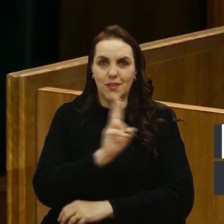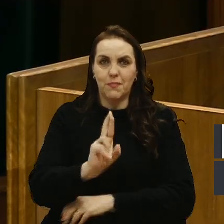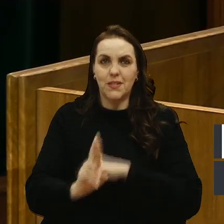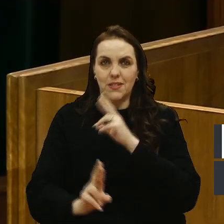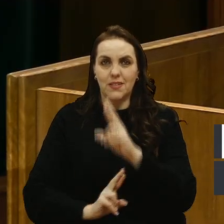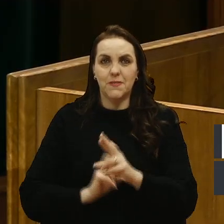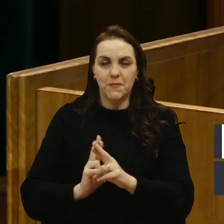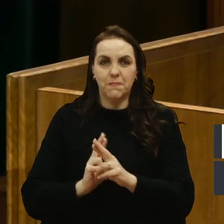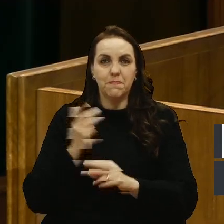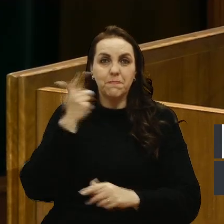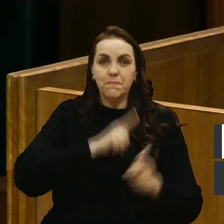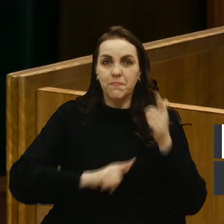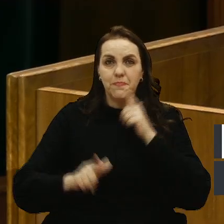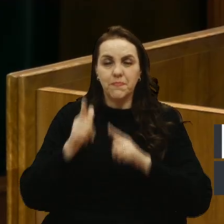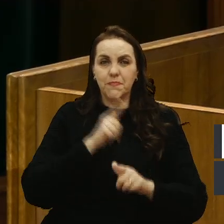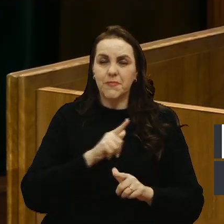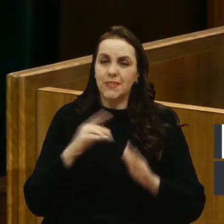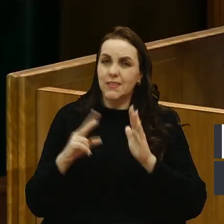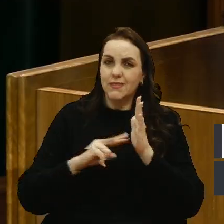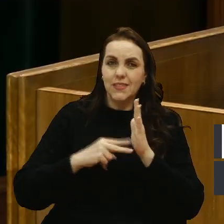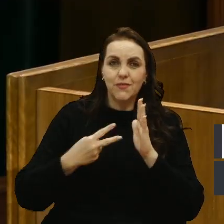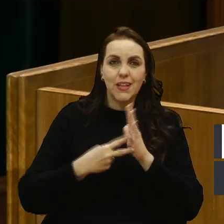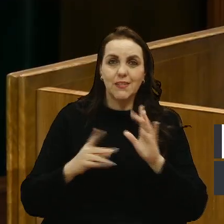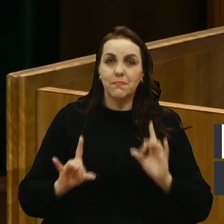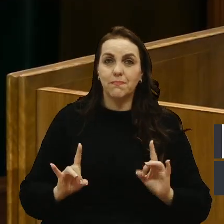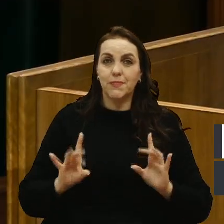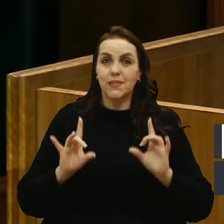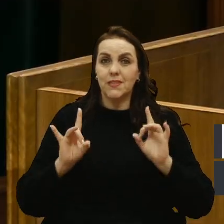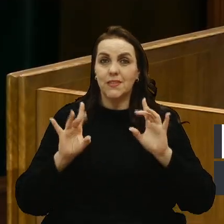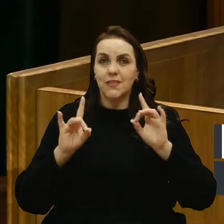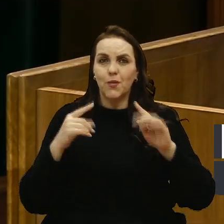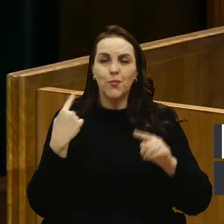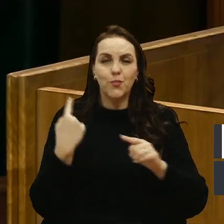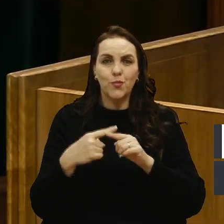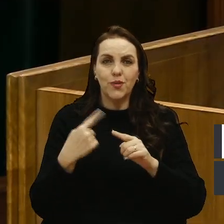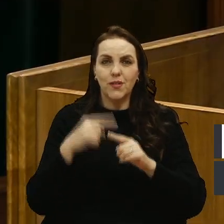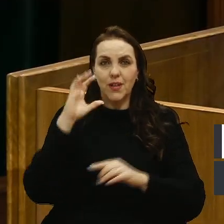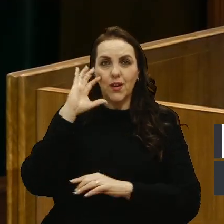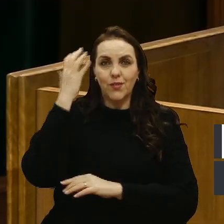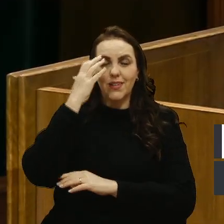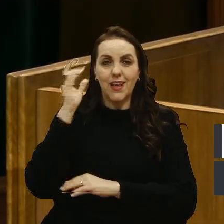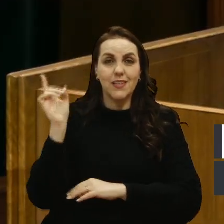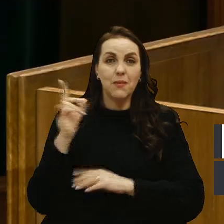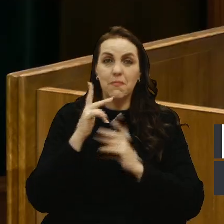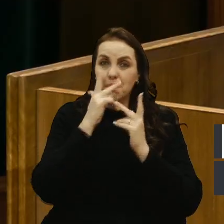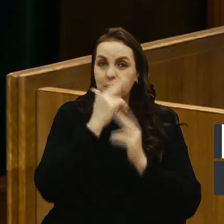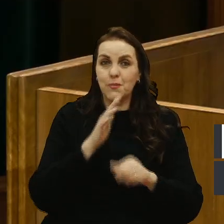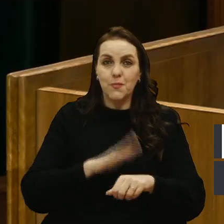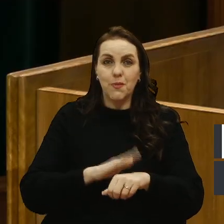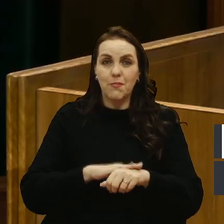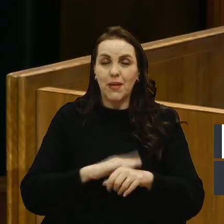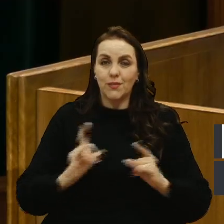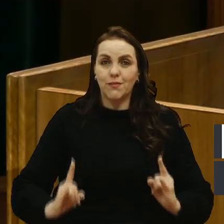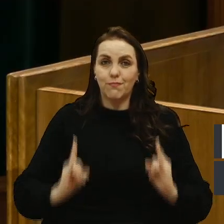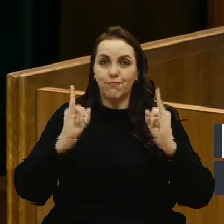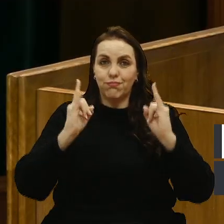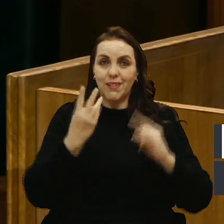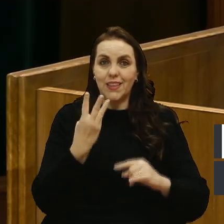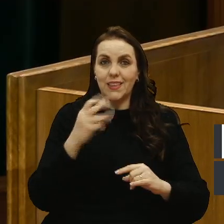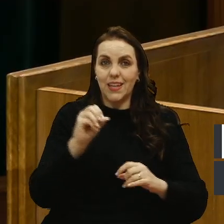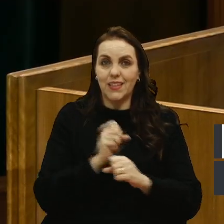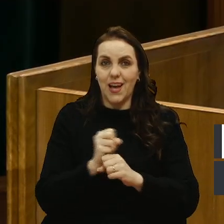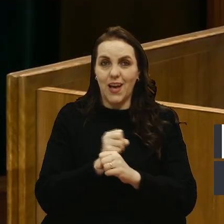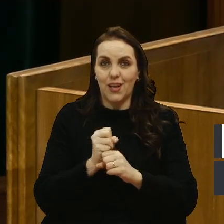ganha um significado ainda mais especial, como já falei antes, porque acontece na comemoração dos 30 anos do prédio. 3 décadas